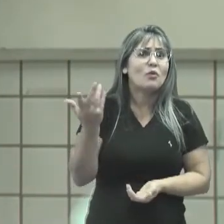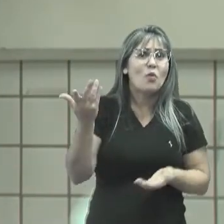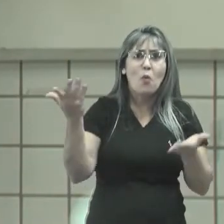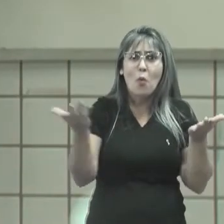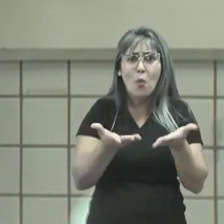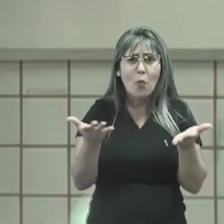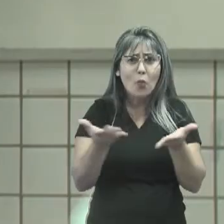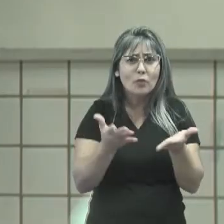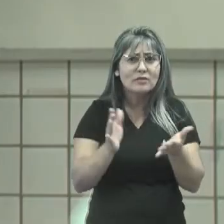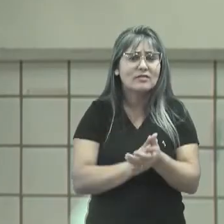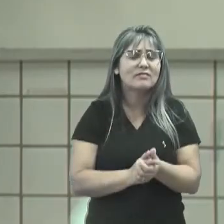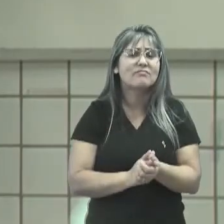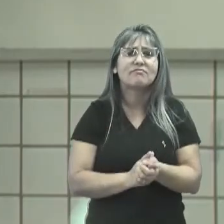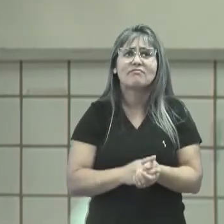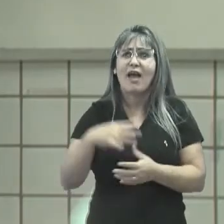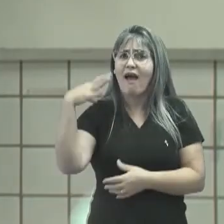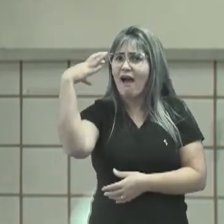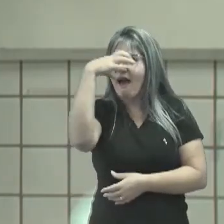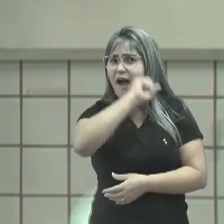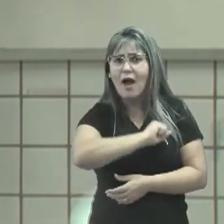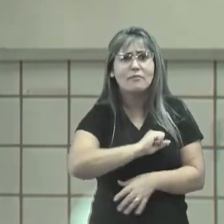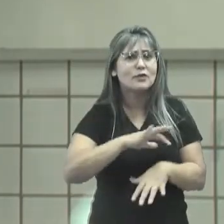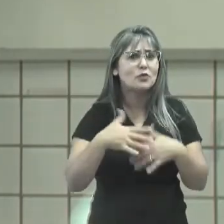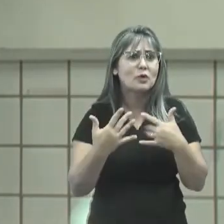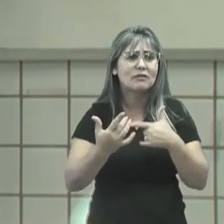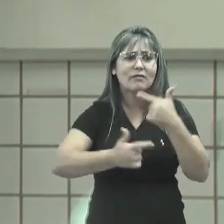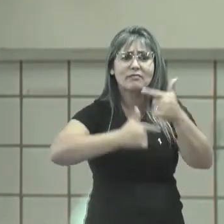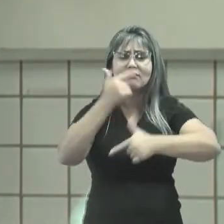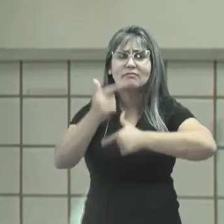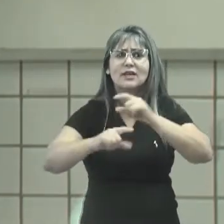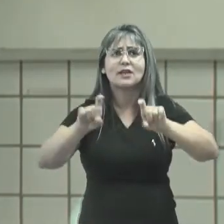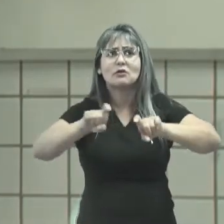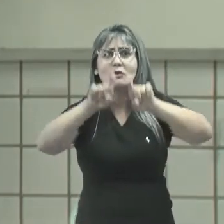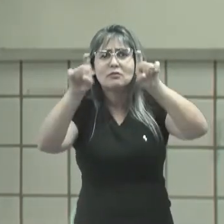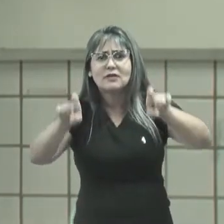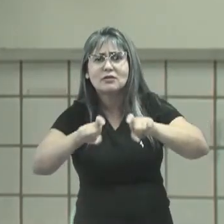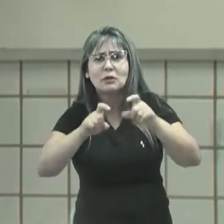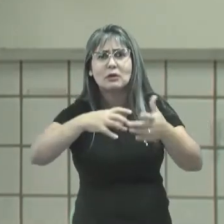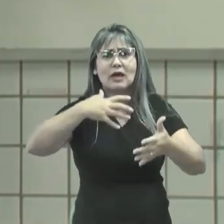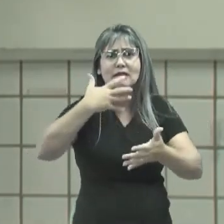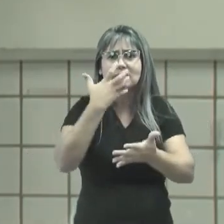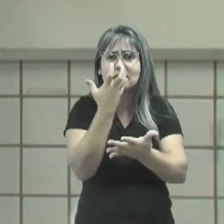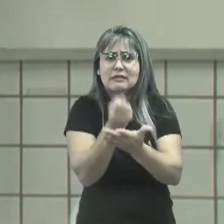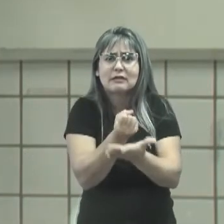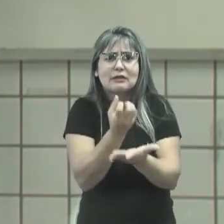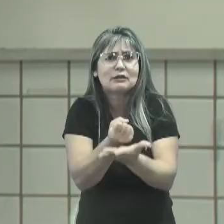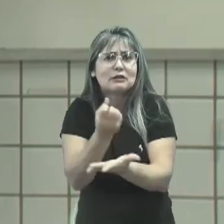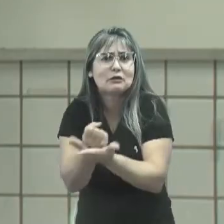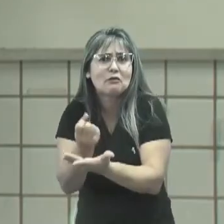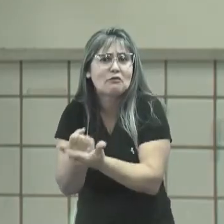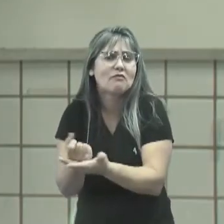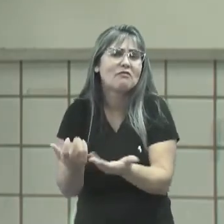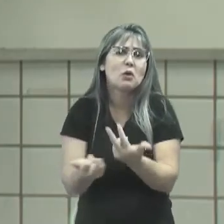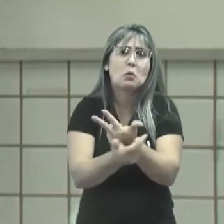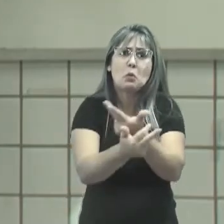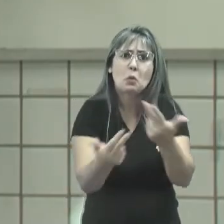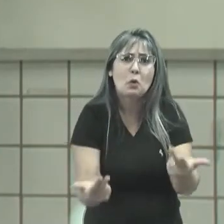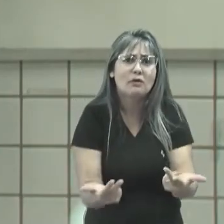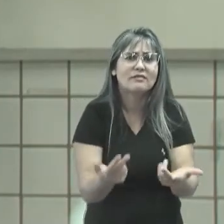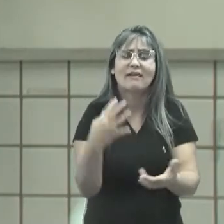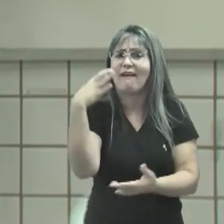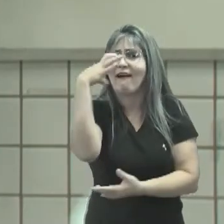fazem fração de segundos, né? Mas eram equipamentos que foram evoluindo. Olha o tamanho do computador aqui. O primeiro computador que foi